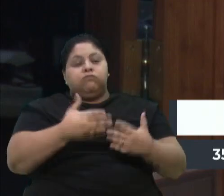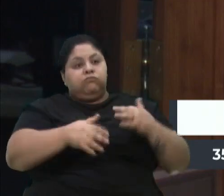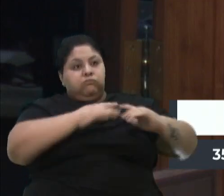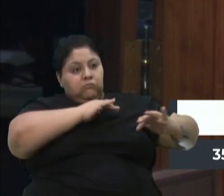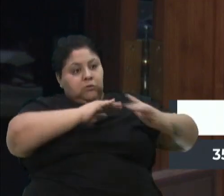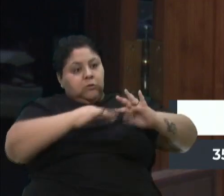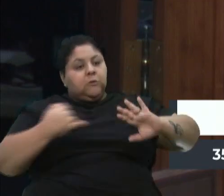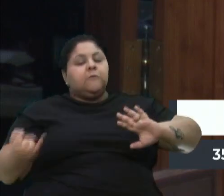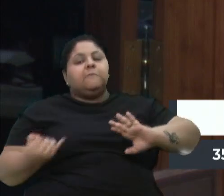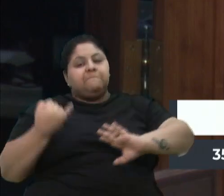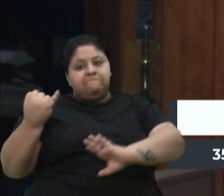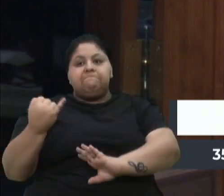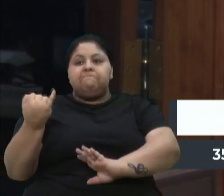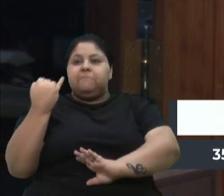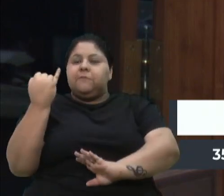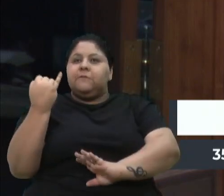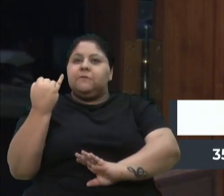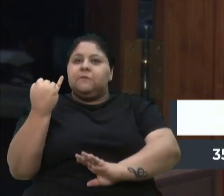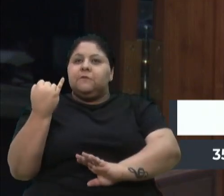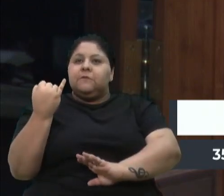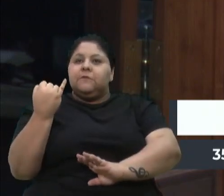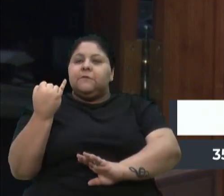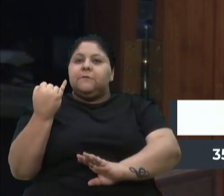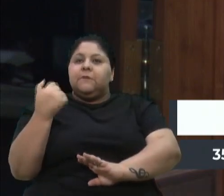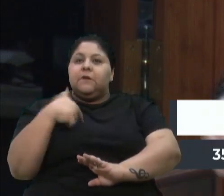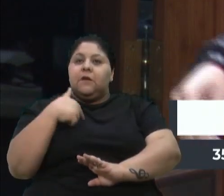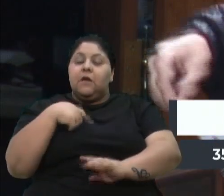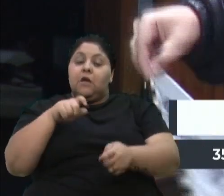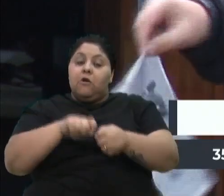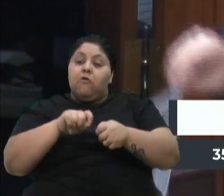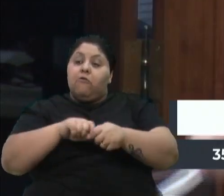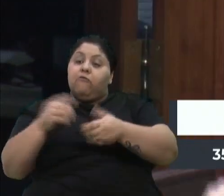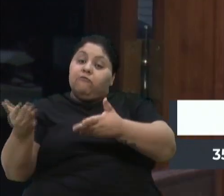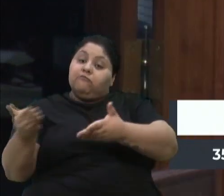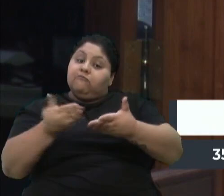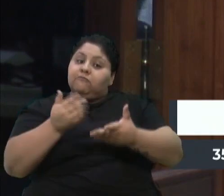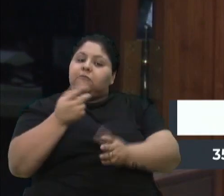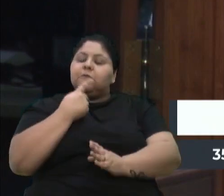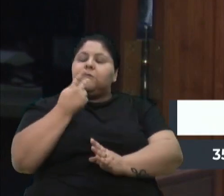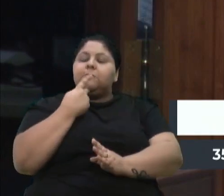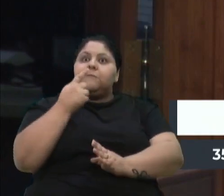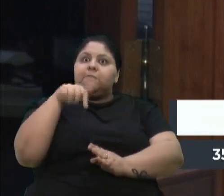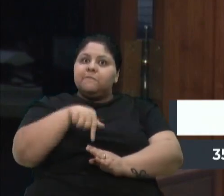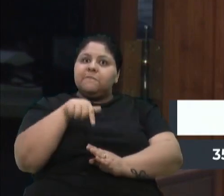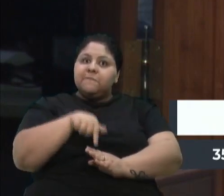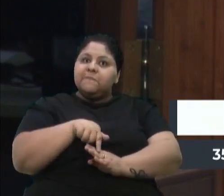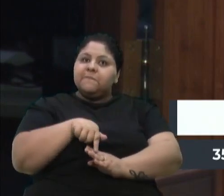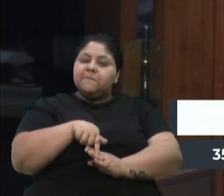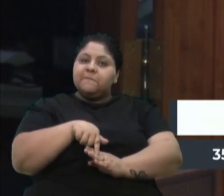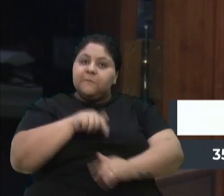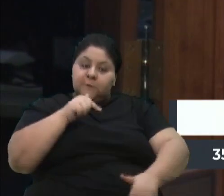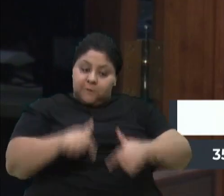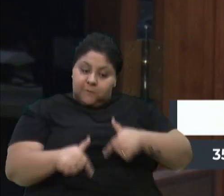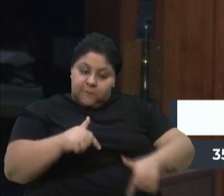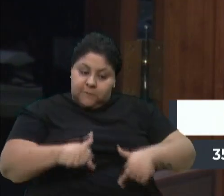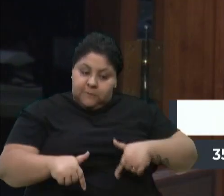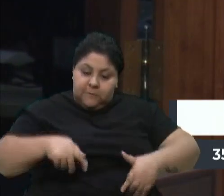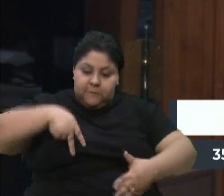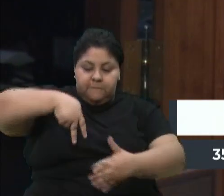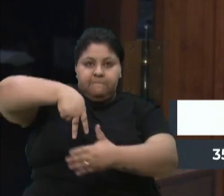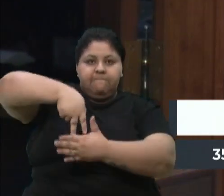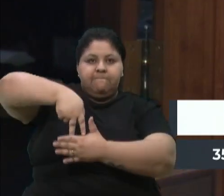muito interessante, e eu fiz questão de trazer esse trabalho aqui para a tribuna